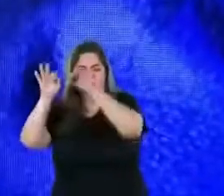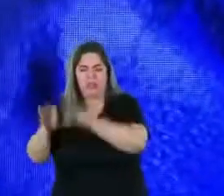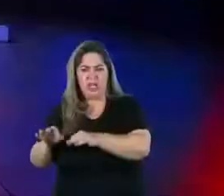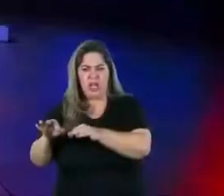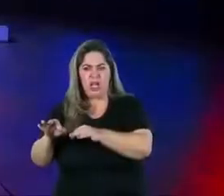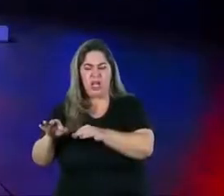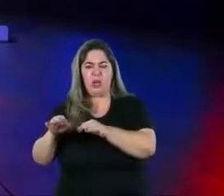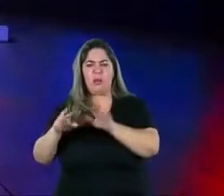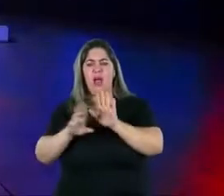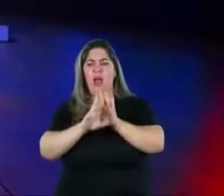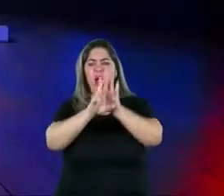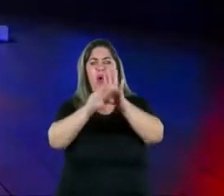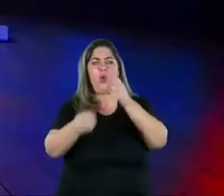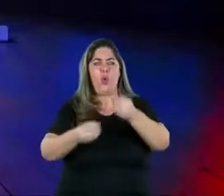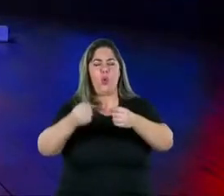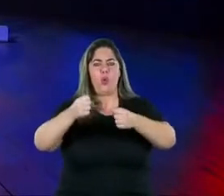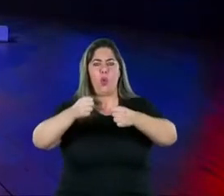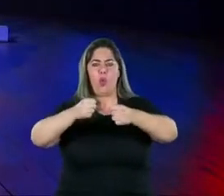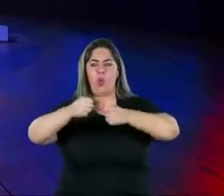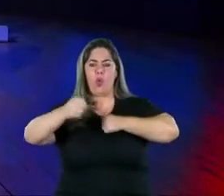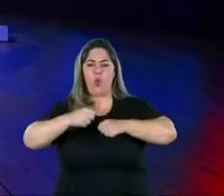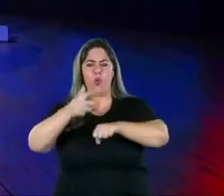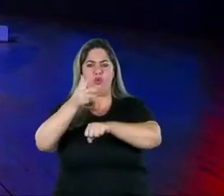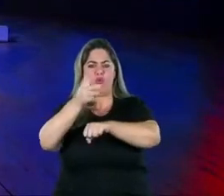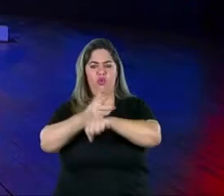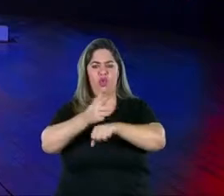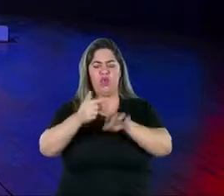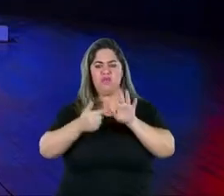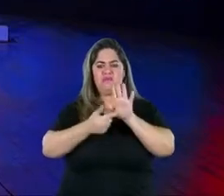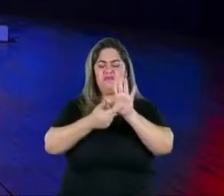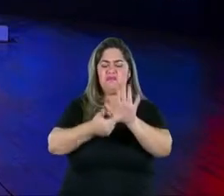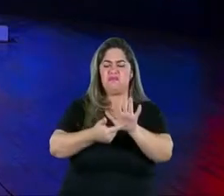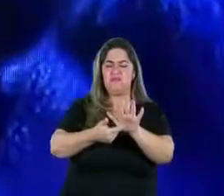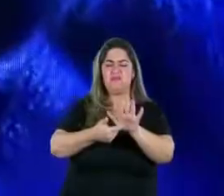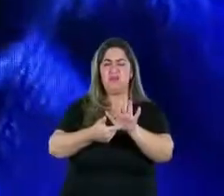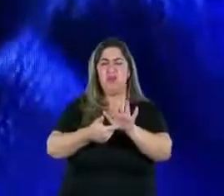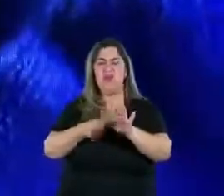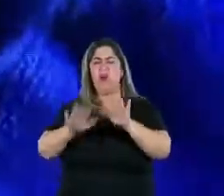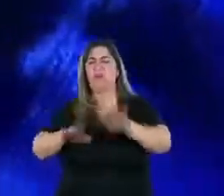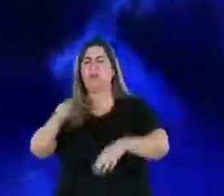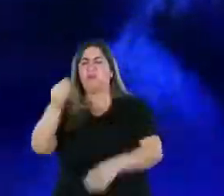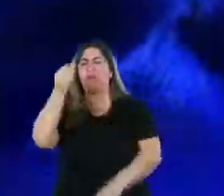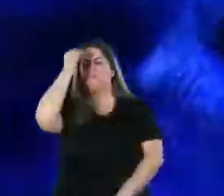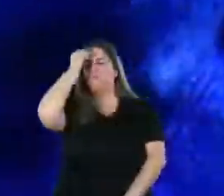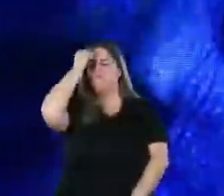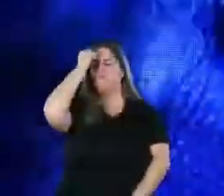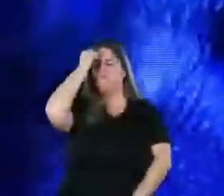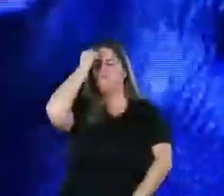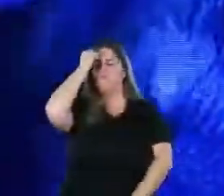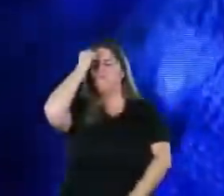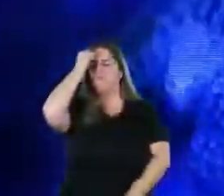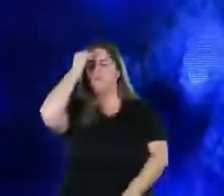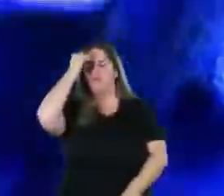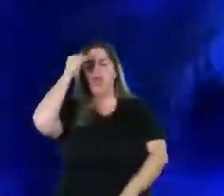um gorila, um vídeo que a gente tenha visto, uma memória qualquer que a gente tenha de um